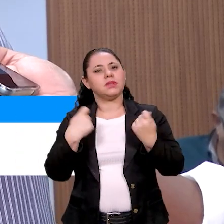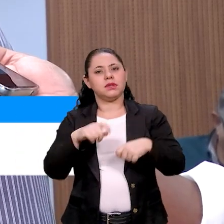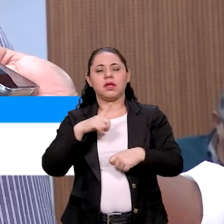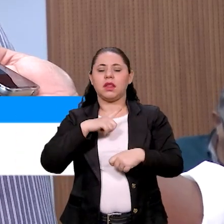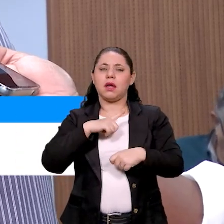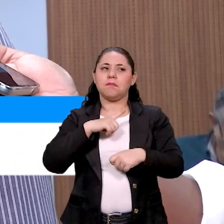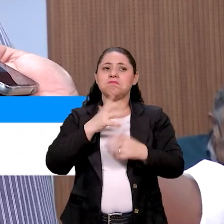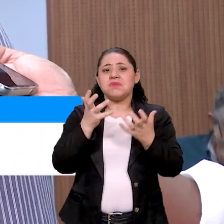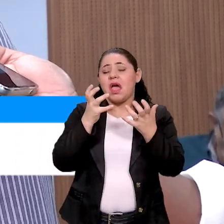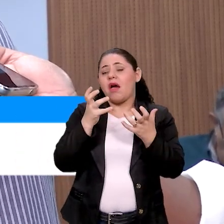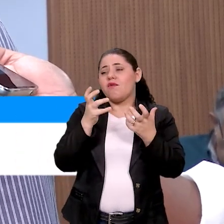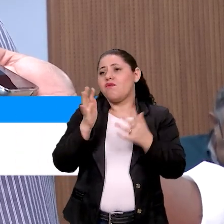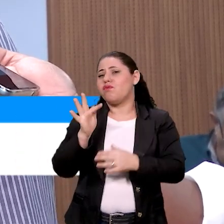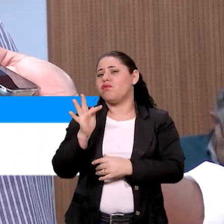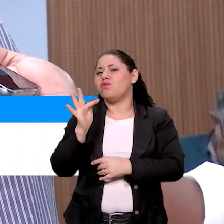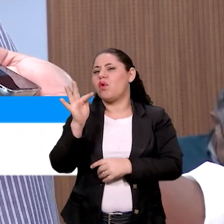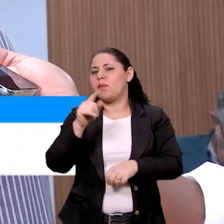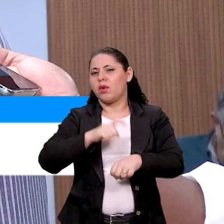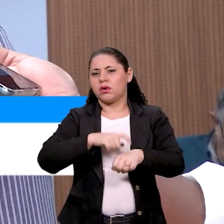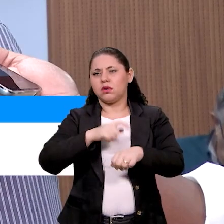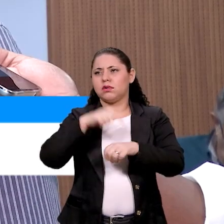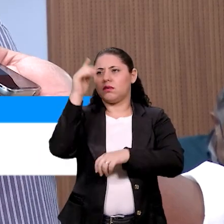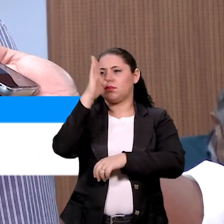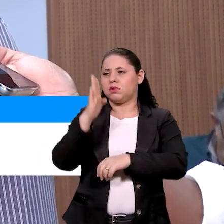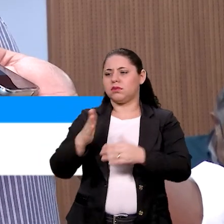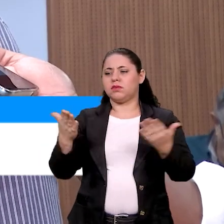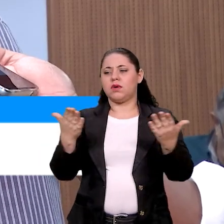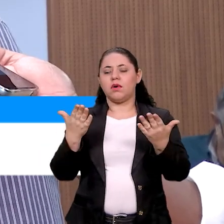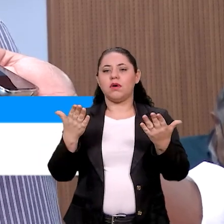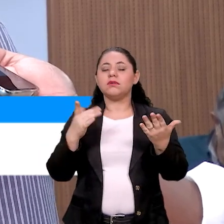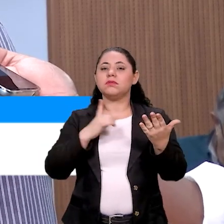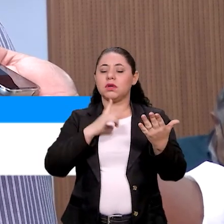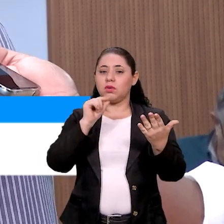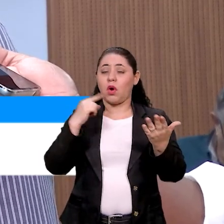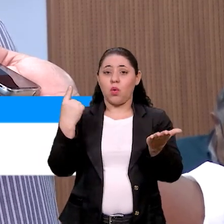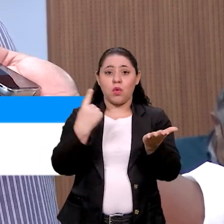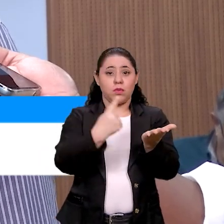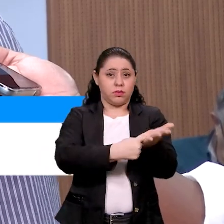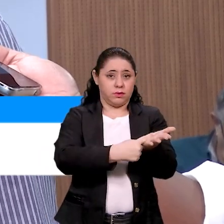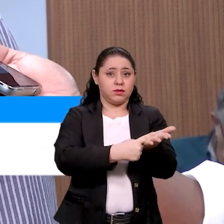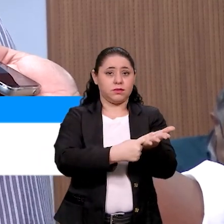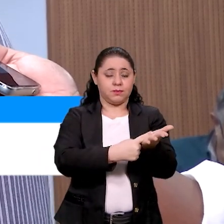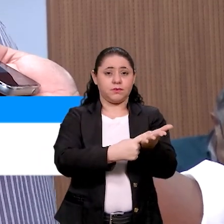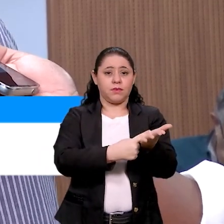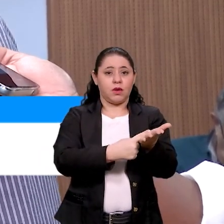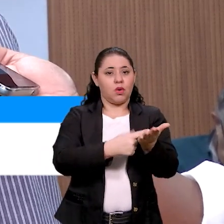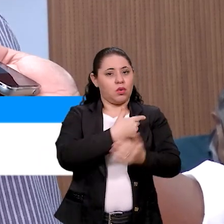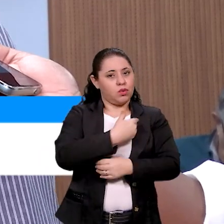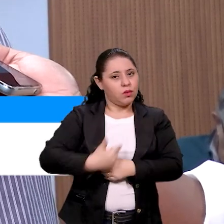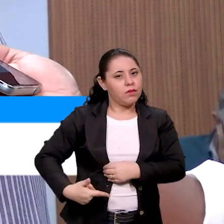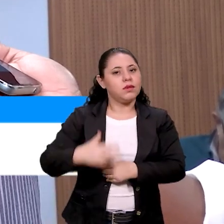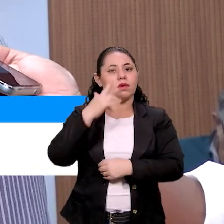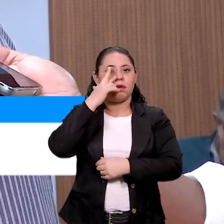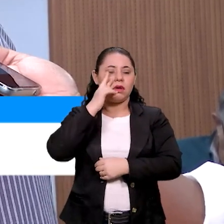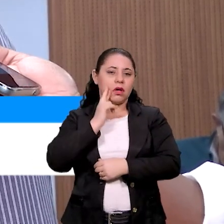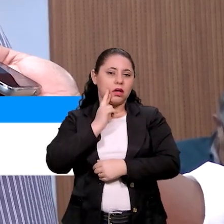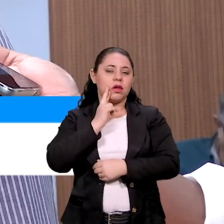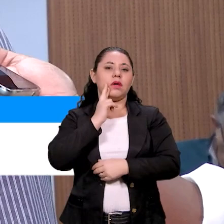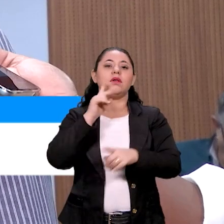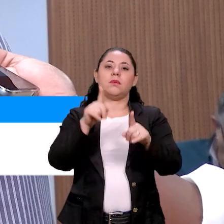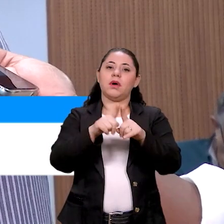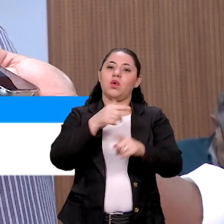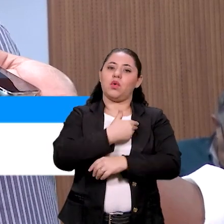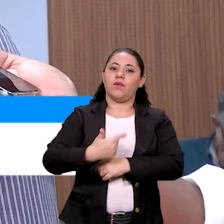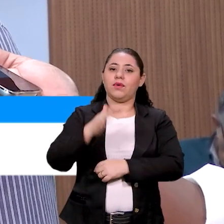nós temos uma perspectiva muito boa com o momento que o Brasil passa, haja vista o comprometimento do governador